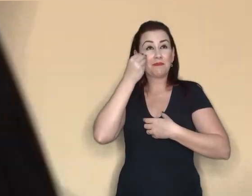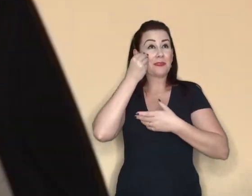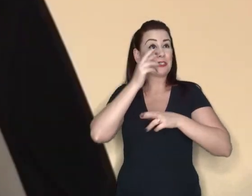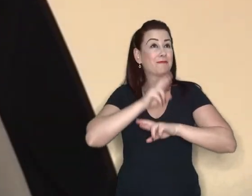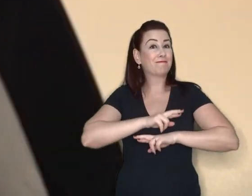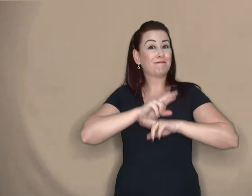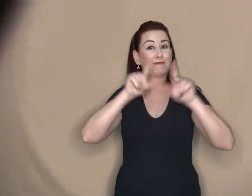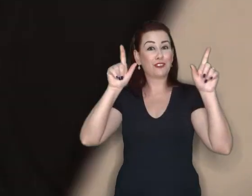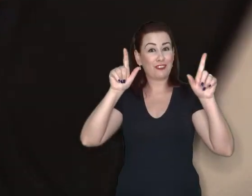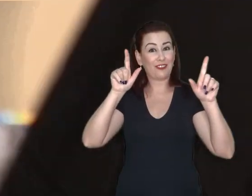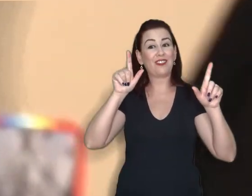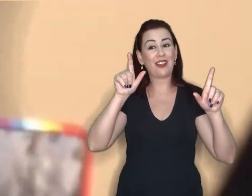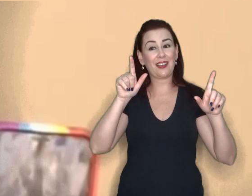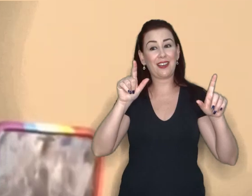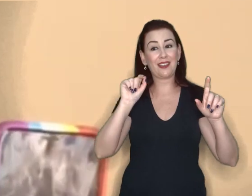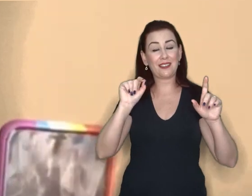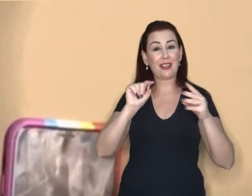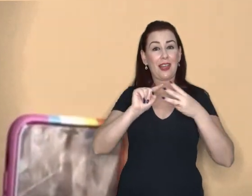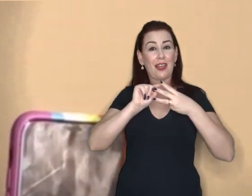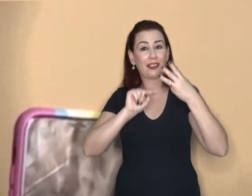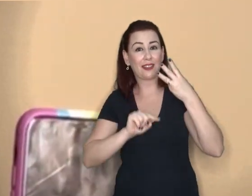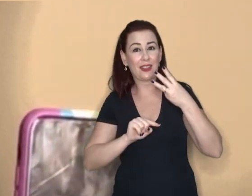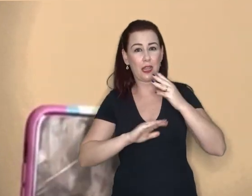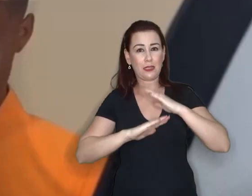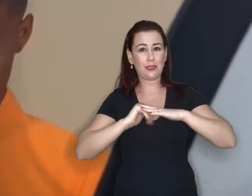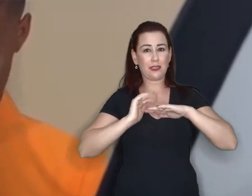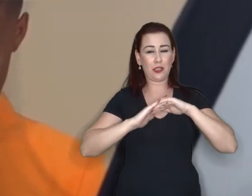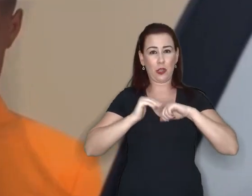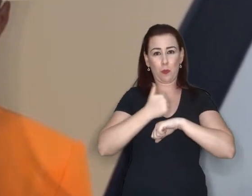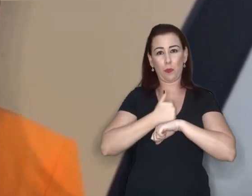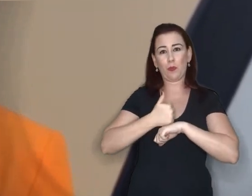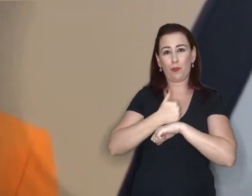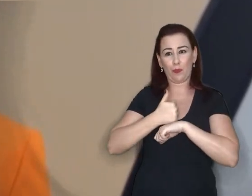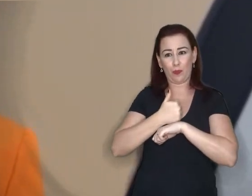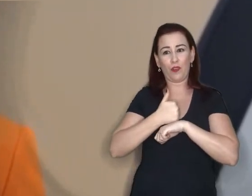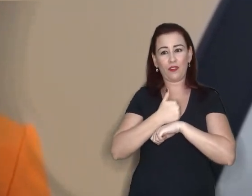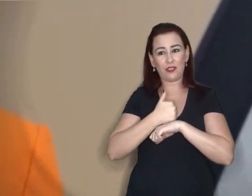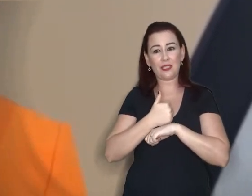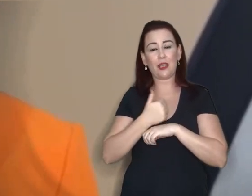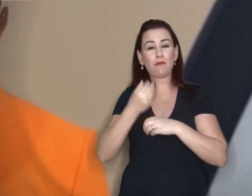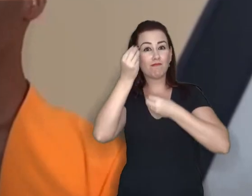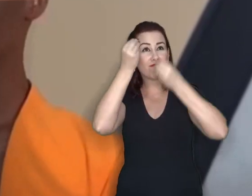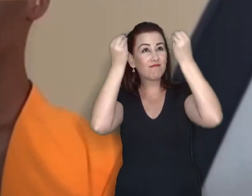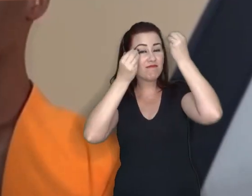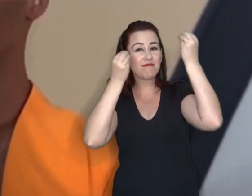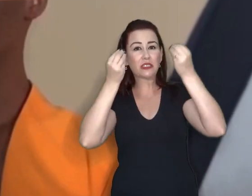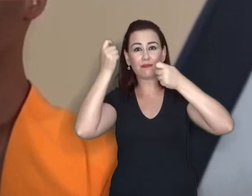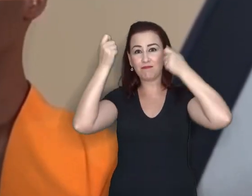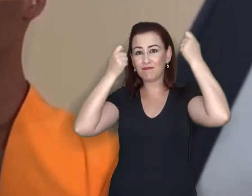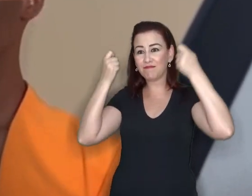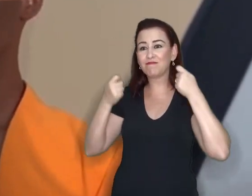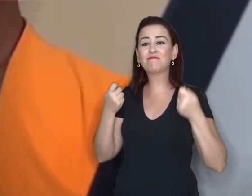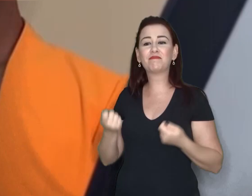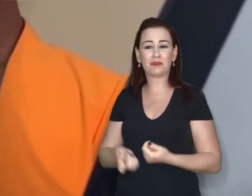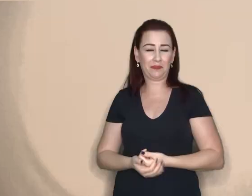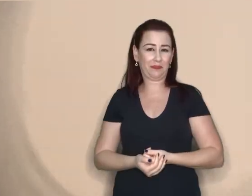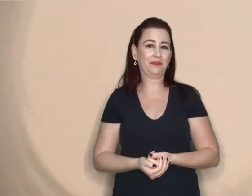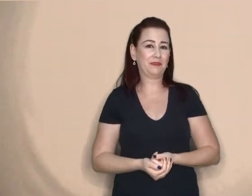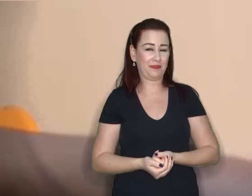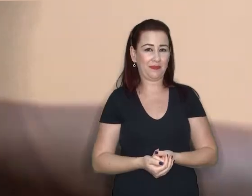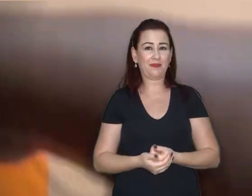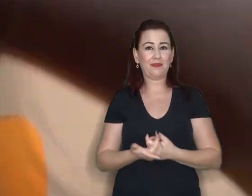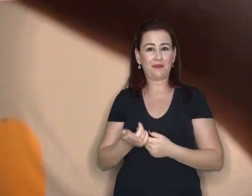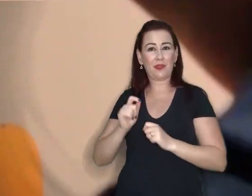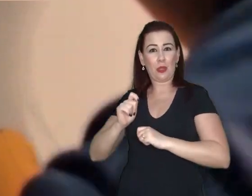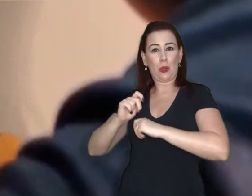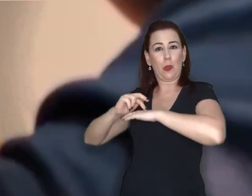uma experiência única ter unido essas três profissões, que se ligam, né? Uma coisa liga a